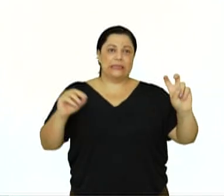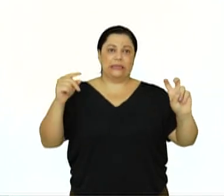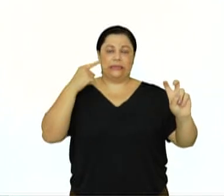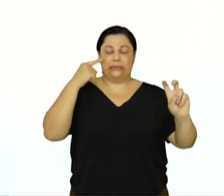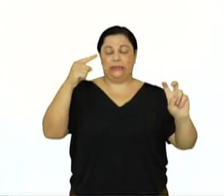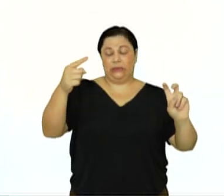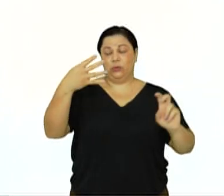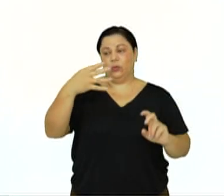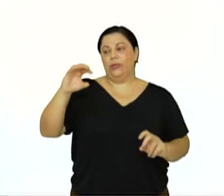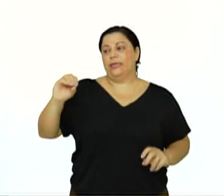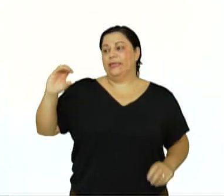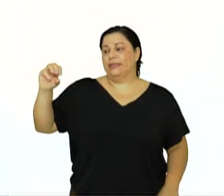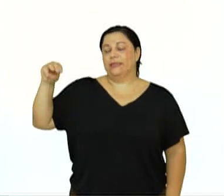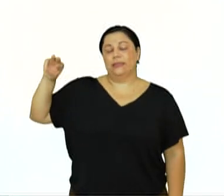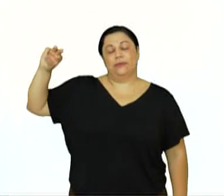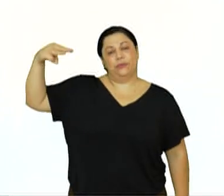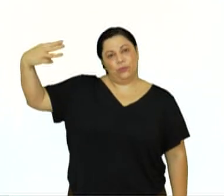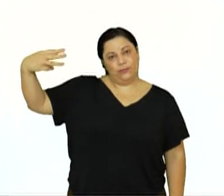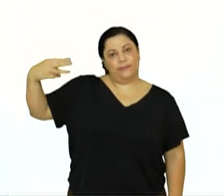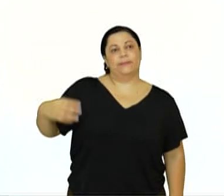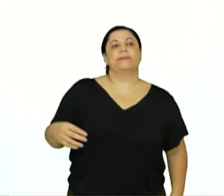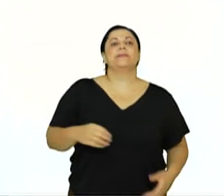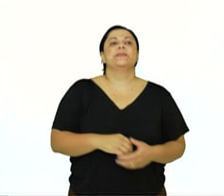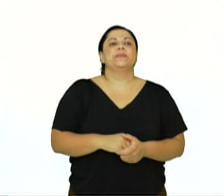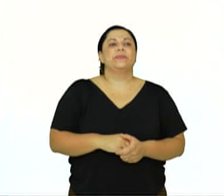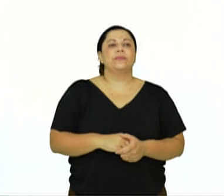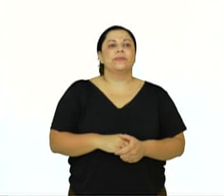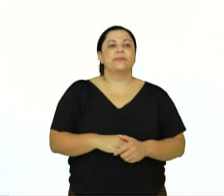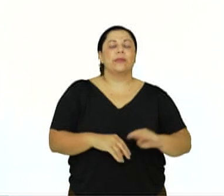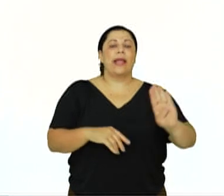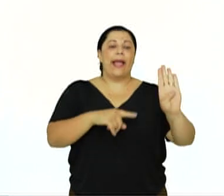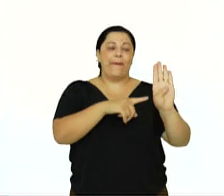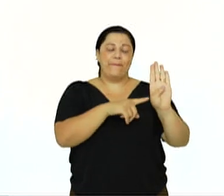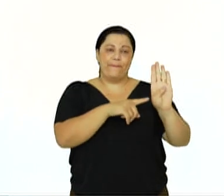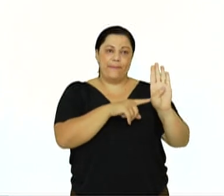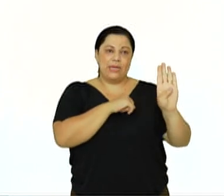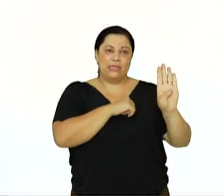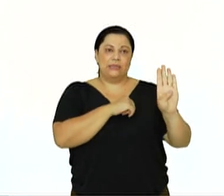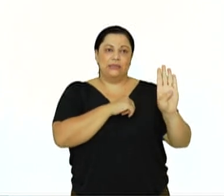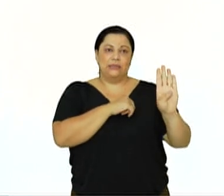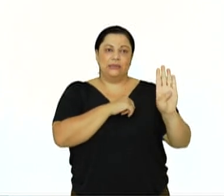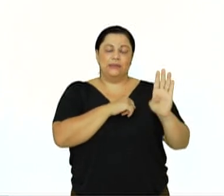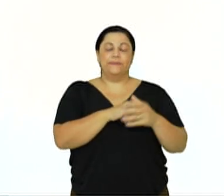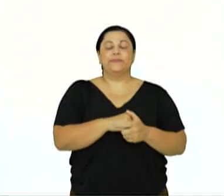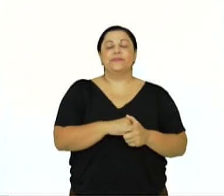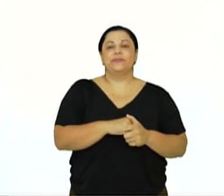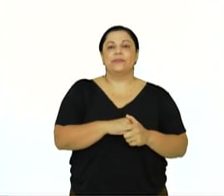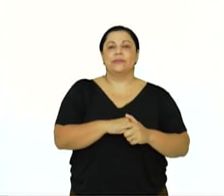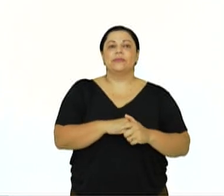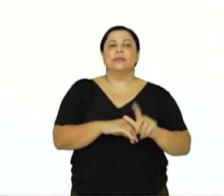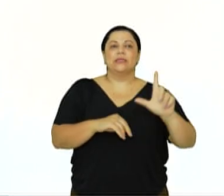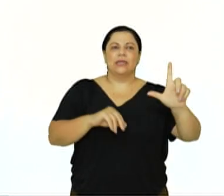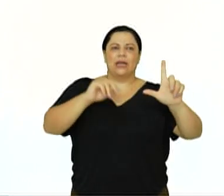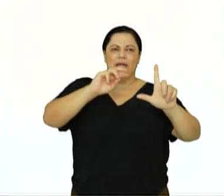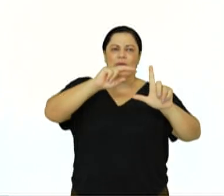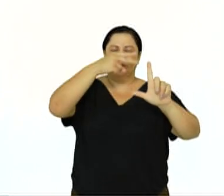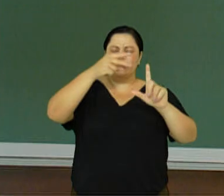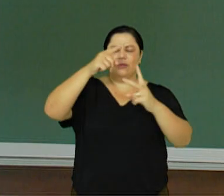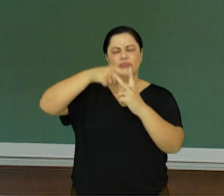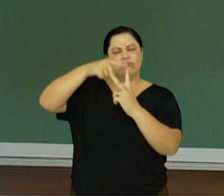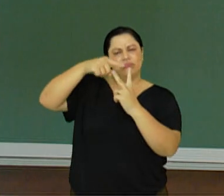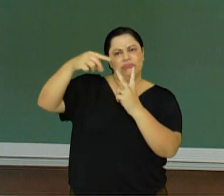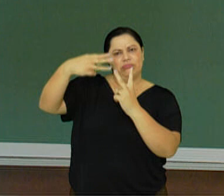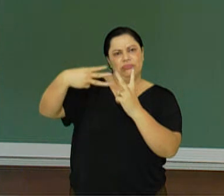centímetros cúbicos. Então a superfície da base, que é um triângulo equilátero, é L ao quadrado, raiz de 3 sobre